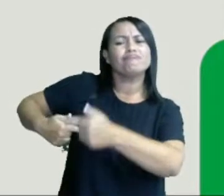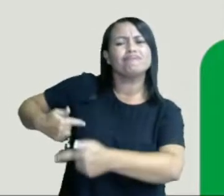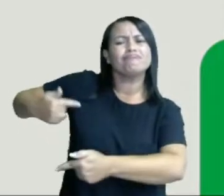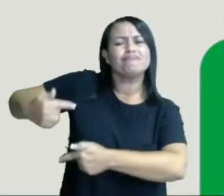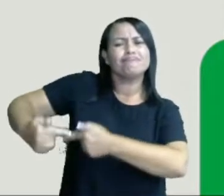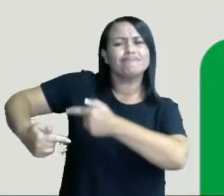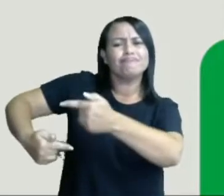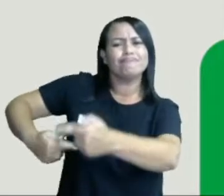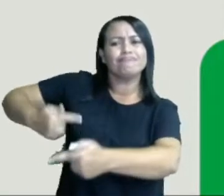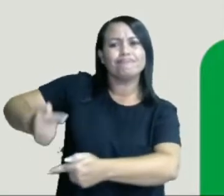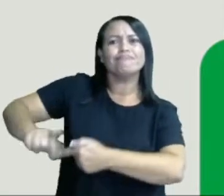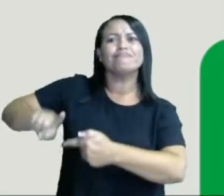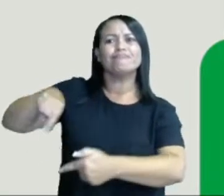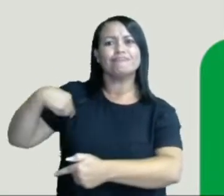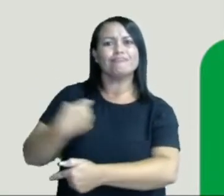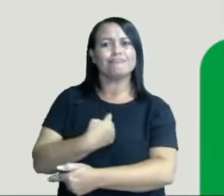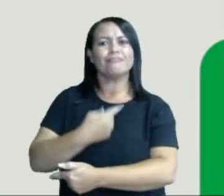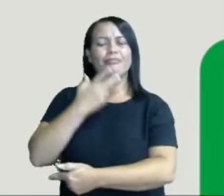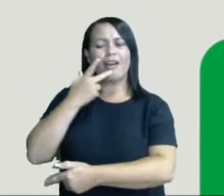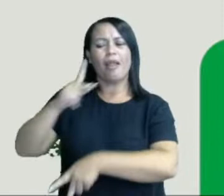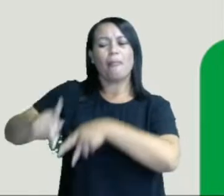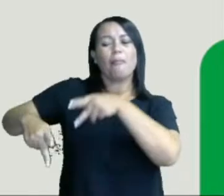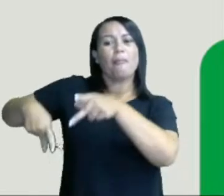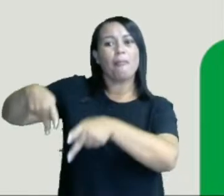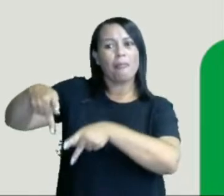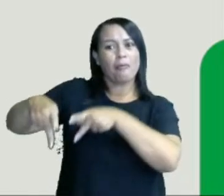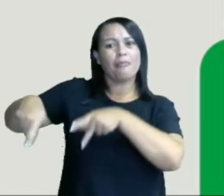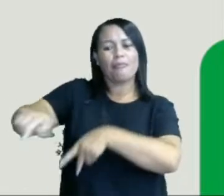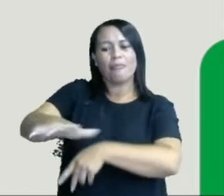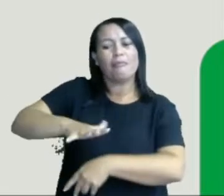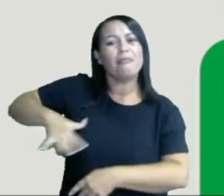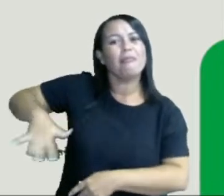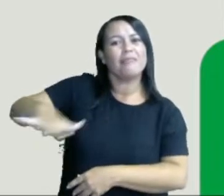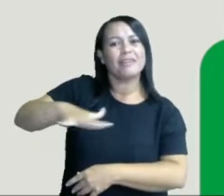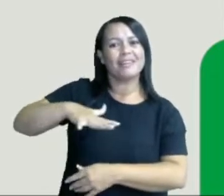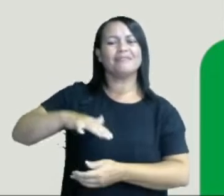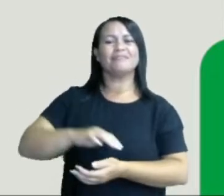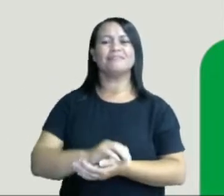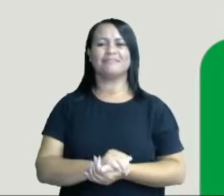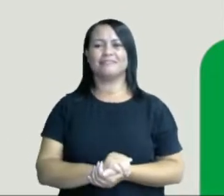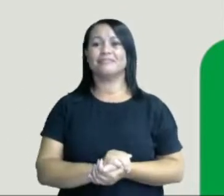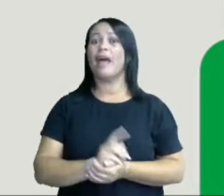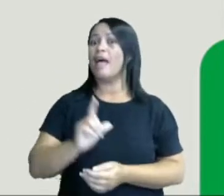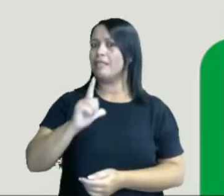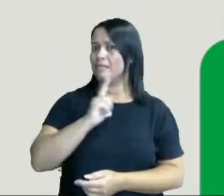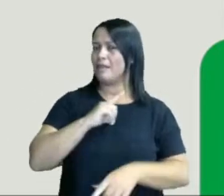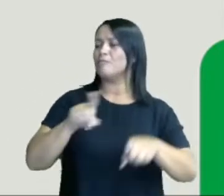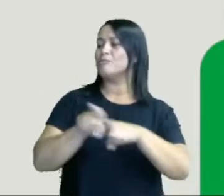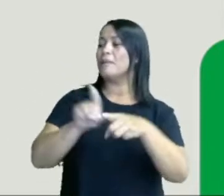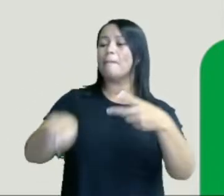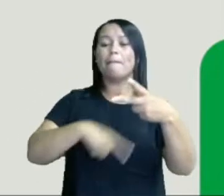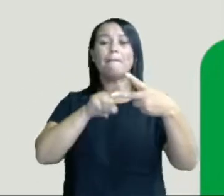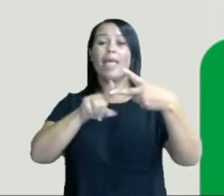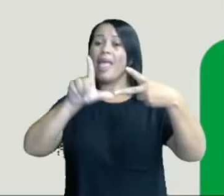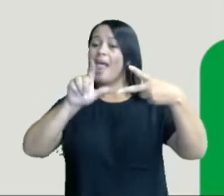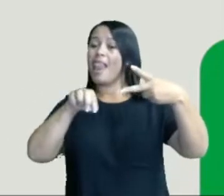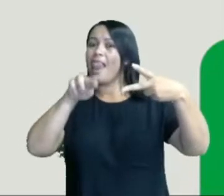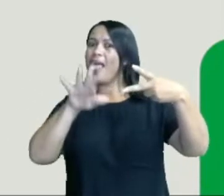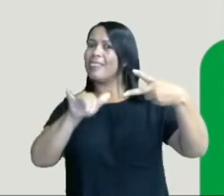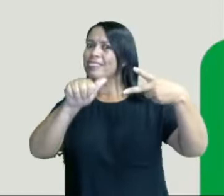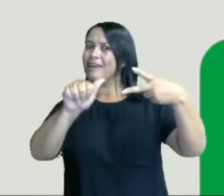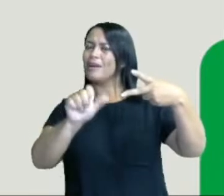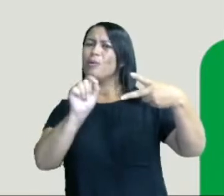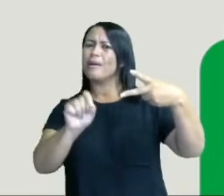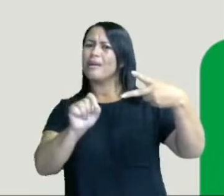em geração. Quando a gente fala popular, é nosso meio de convívio. Nós temos a lenda. Quem nunca